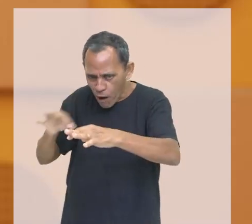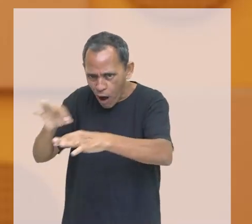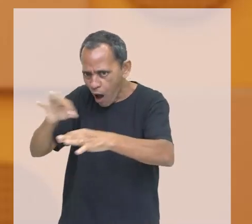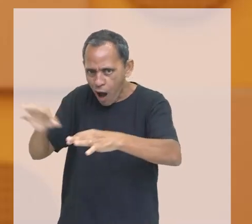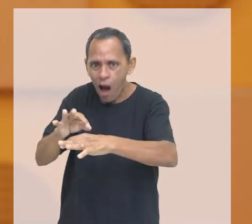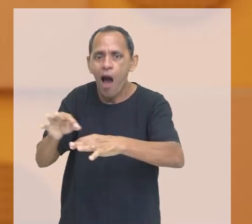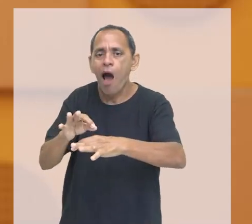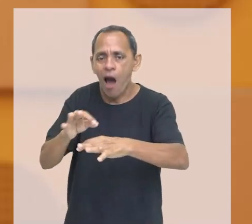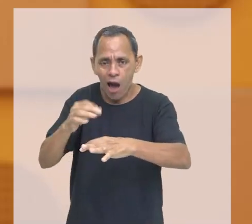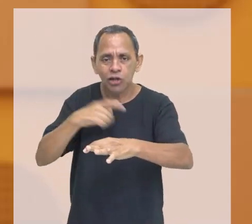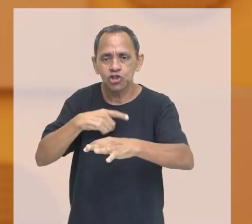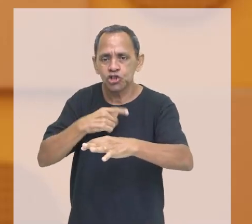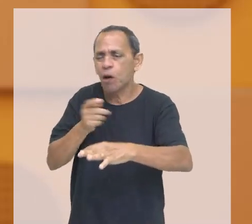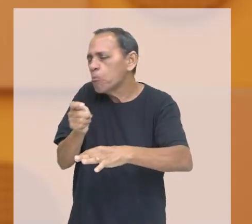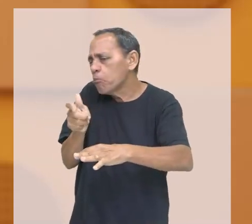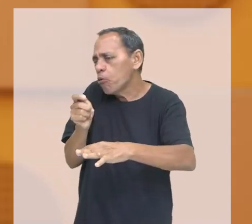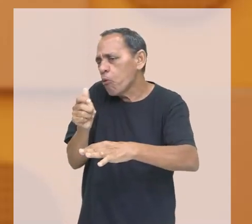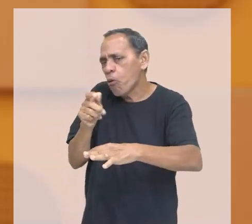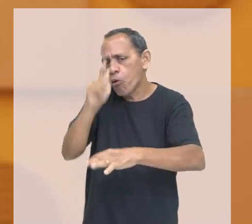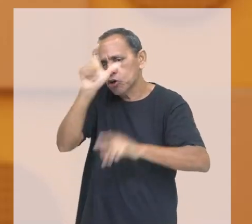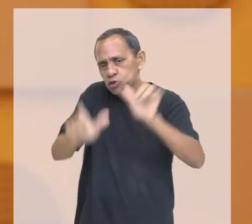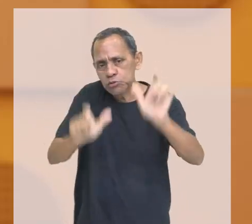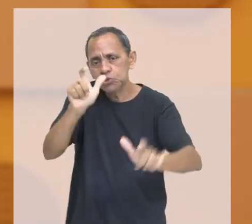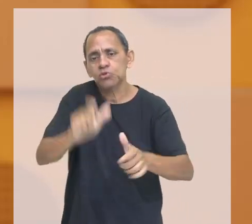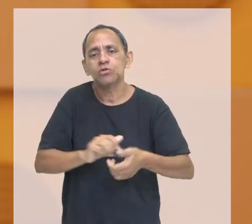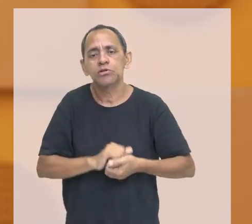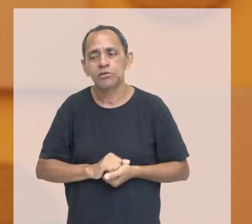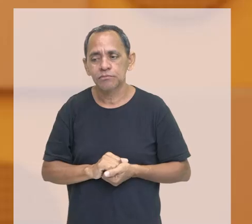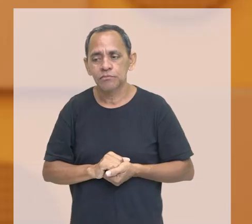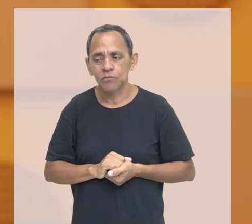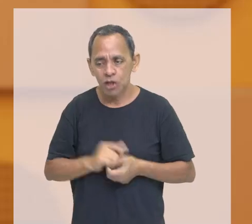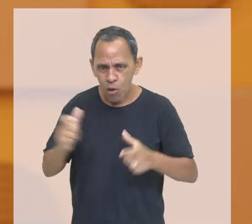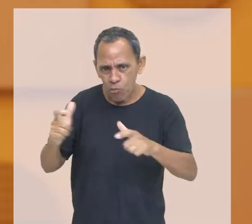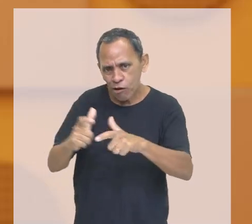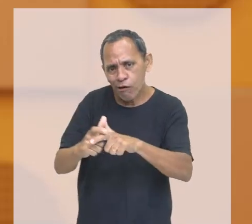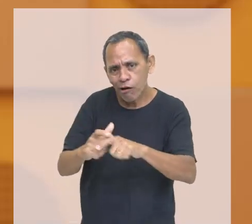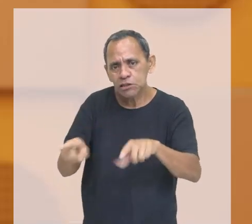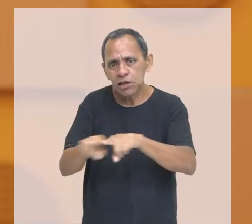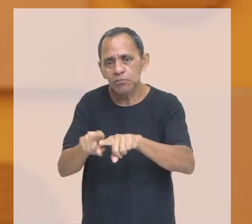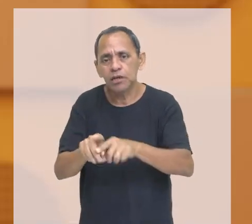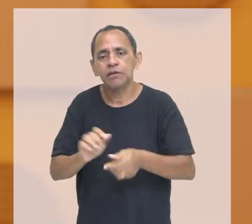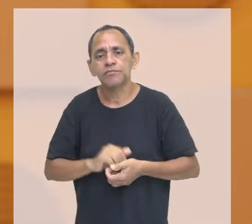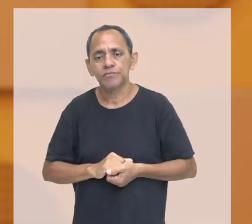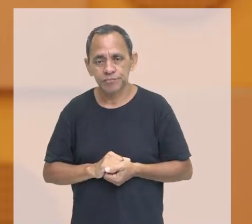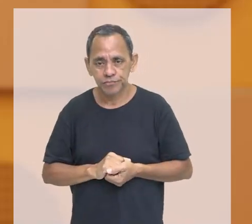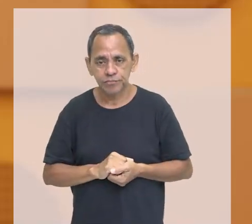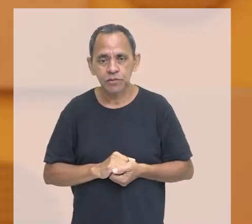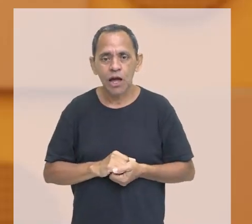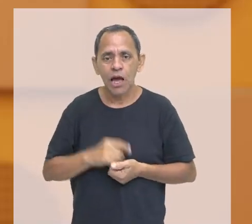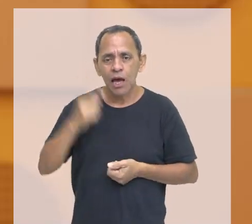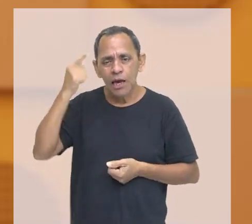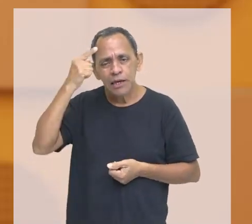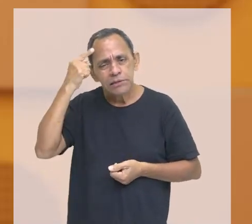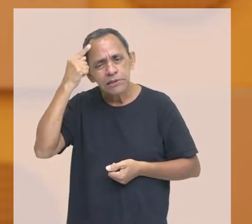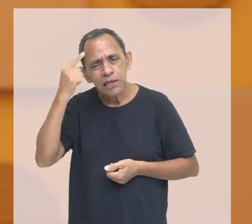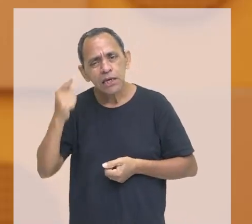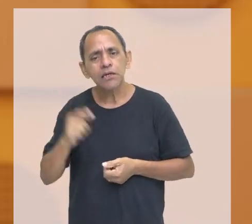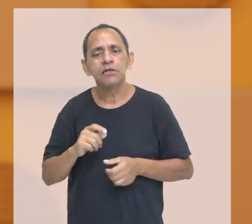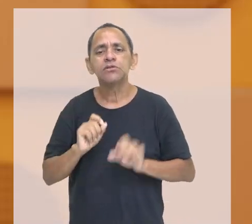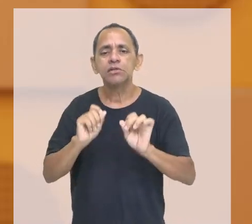mãos de poucas pessoas. Isso, galera, era um terreno fértil para novas ideias. Ideias